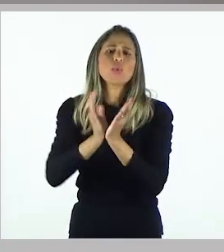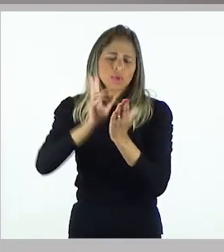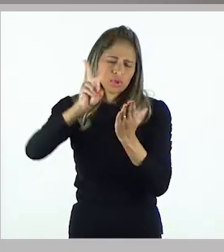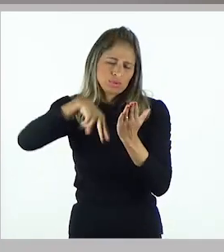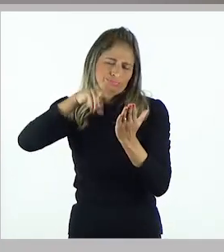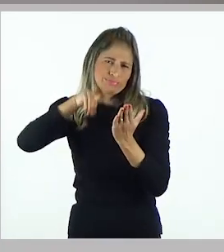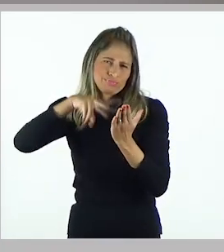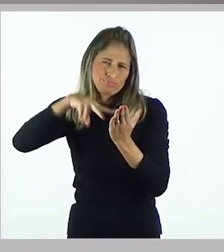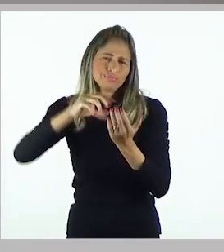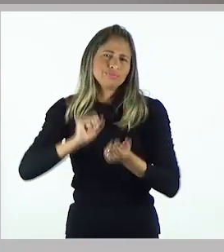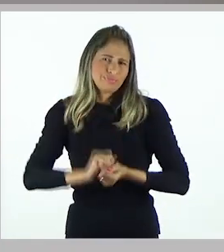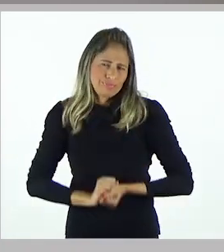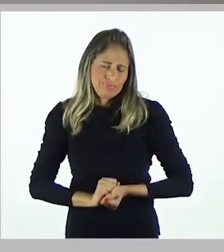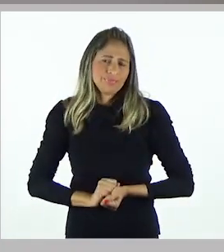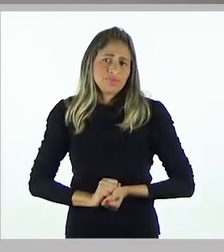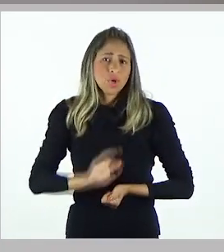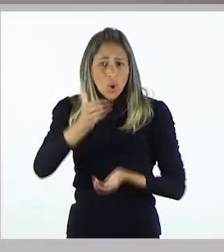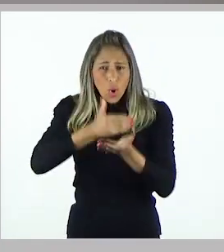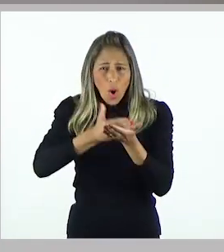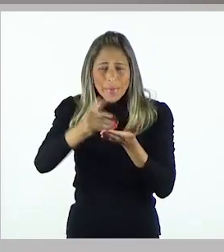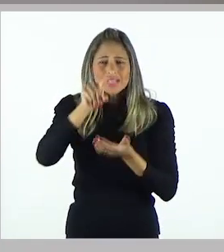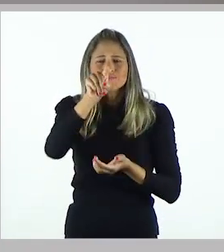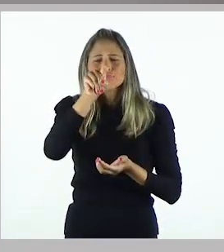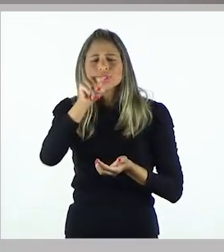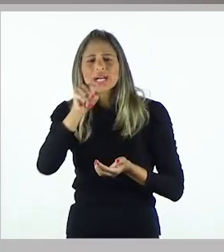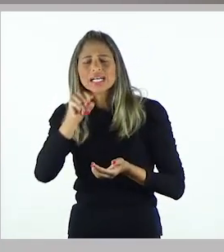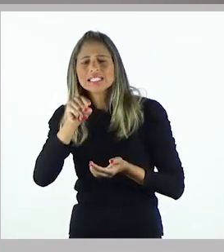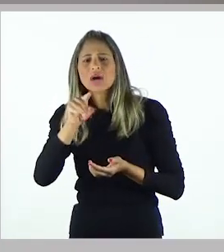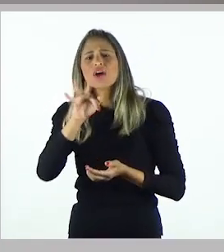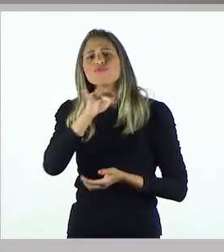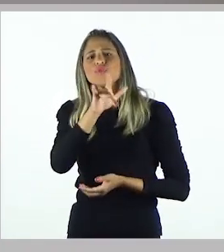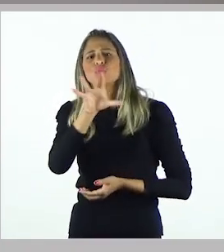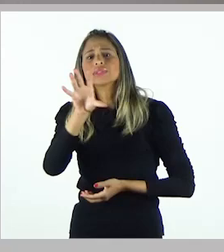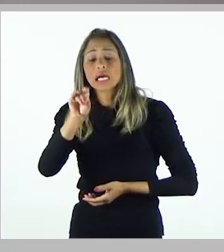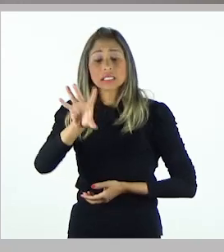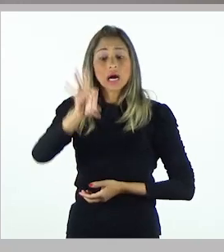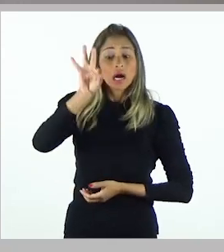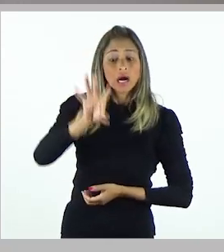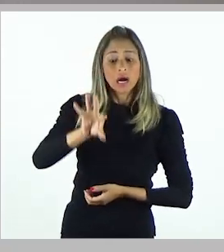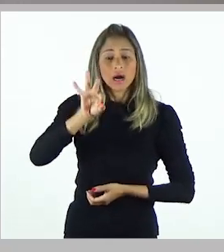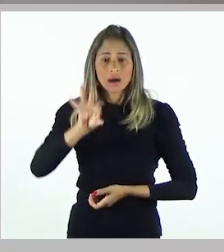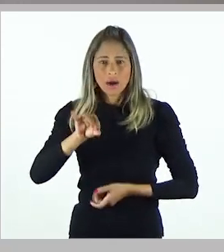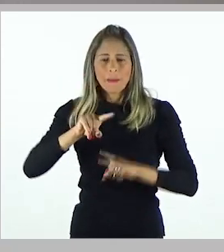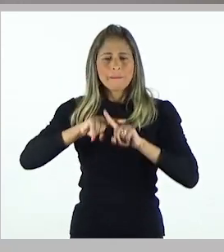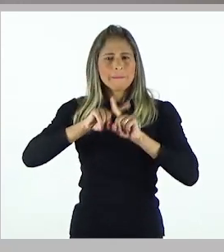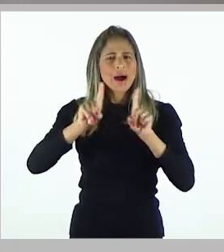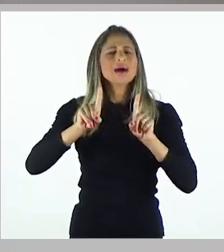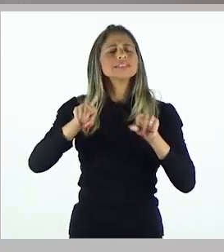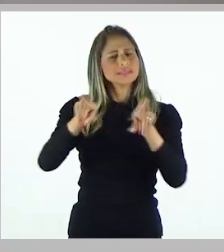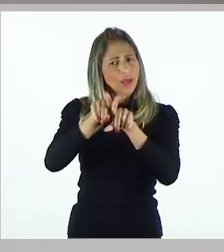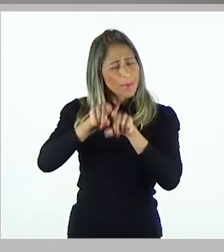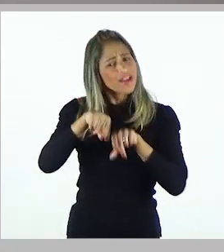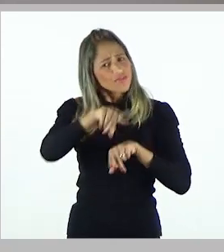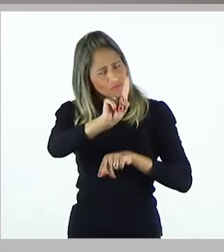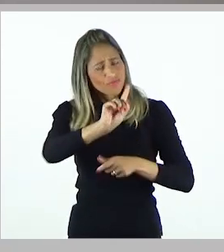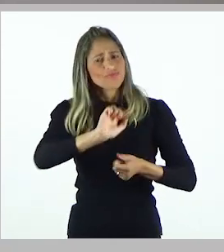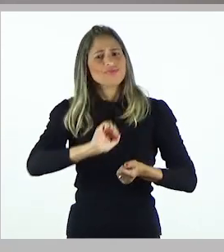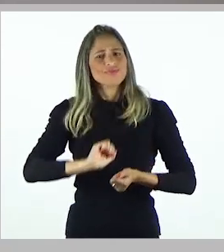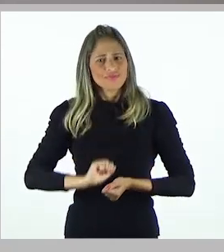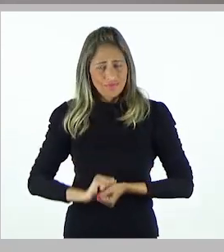de leitura sobre os ODS. Comece com as indicações dos livros que a Fundação selecionou, mas vá